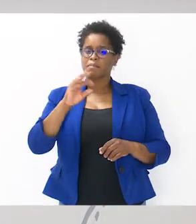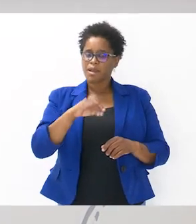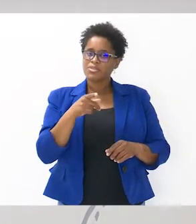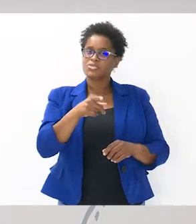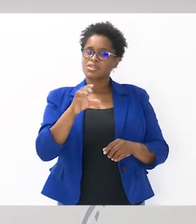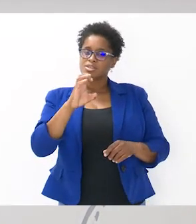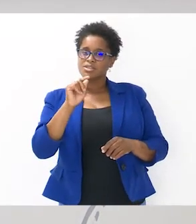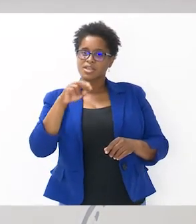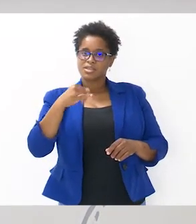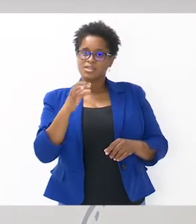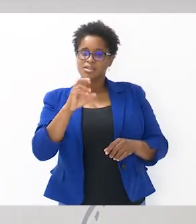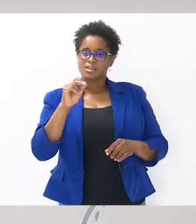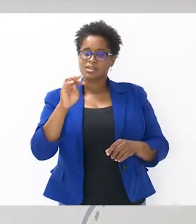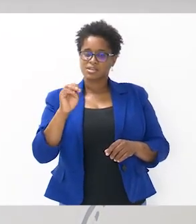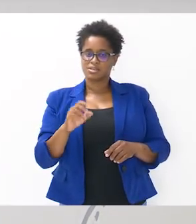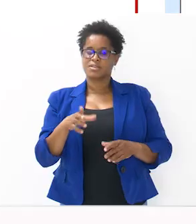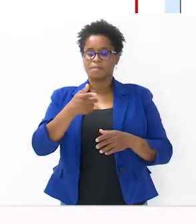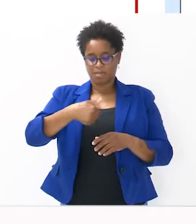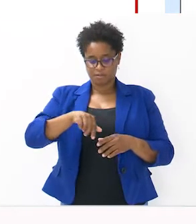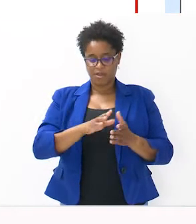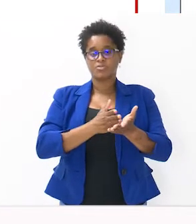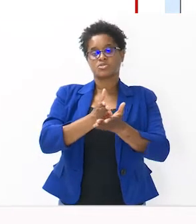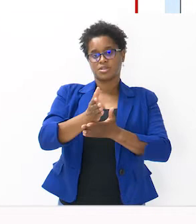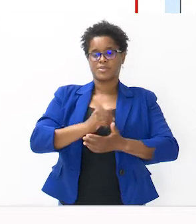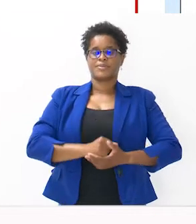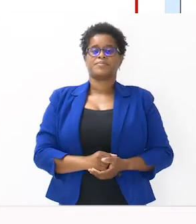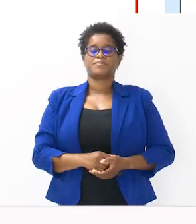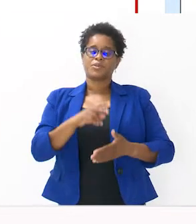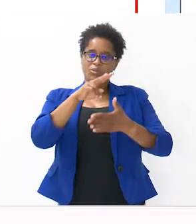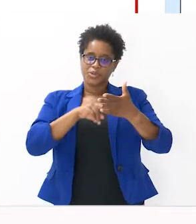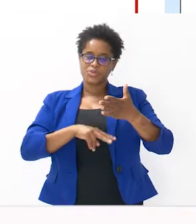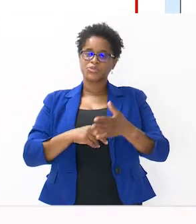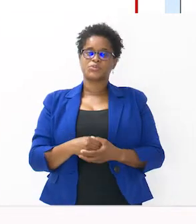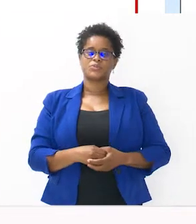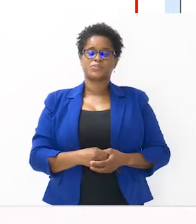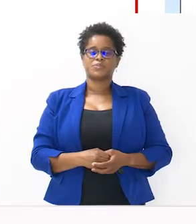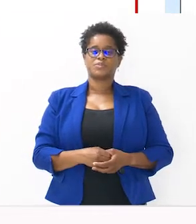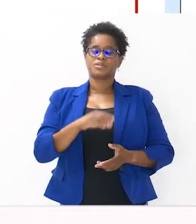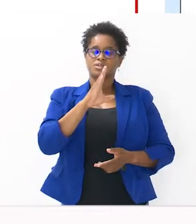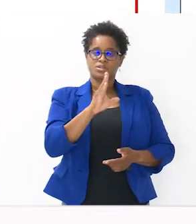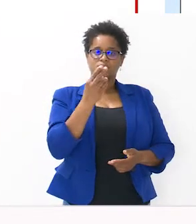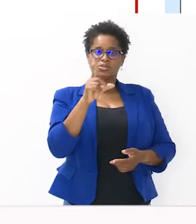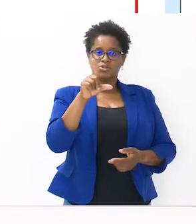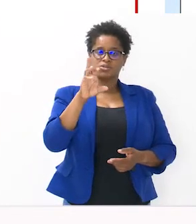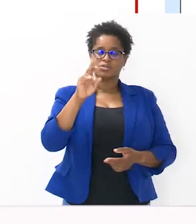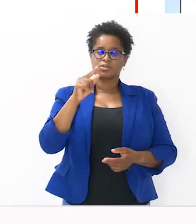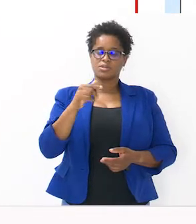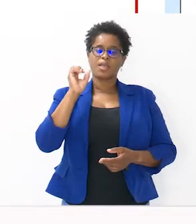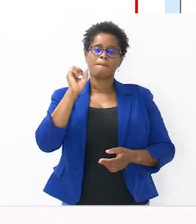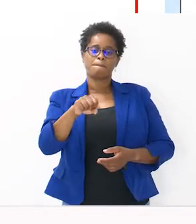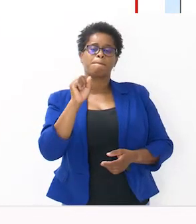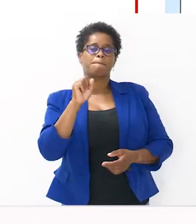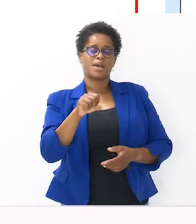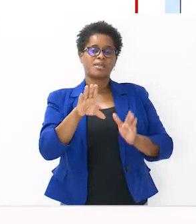indicações cênicas. Vamos continuar com o texto. Julieta bate à porta